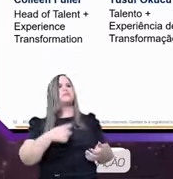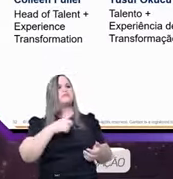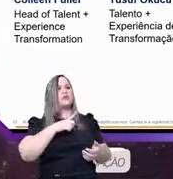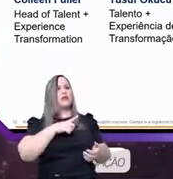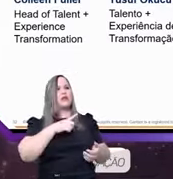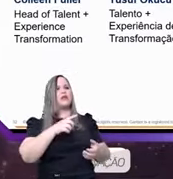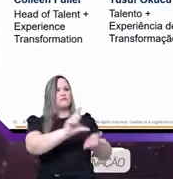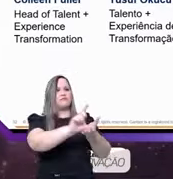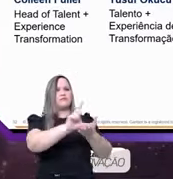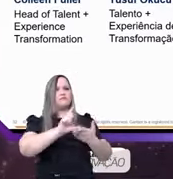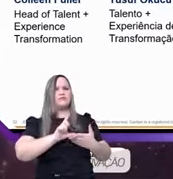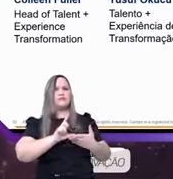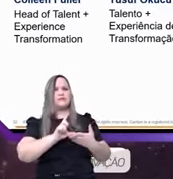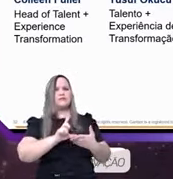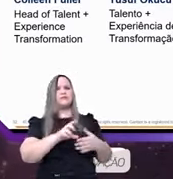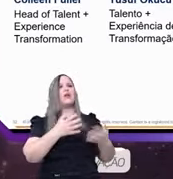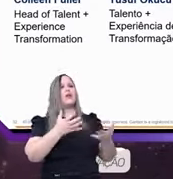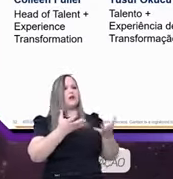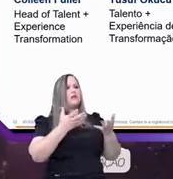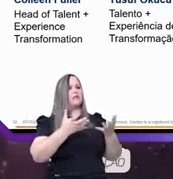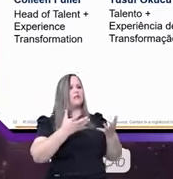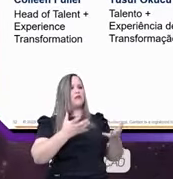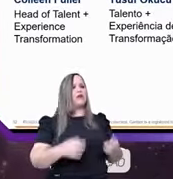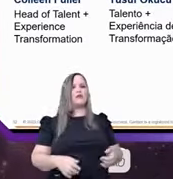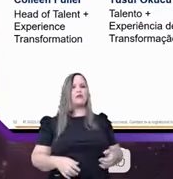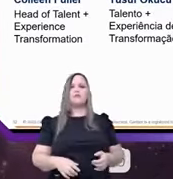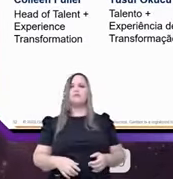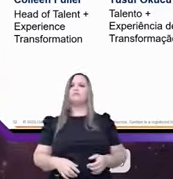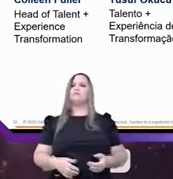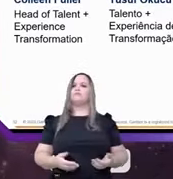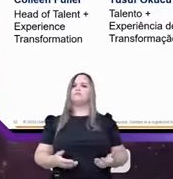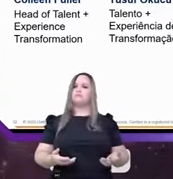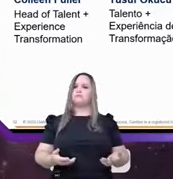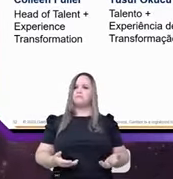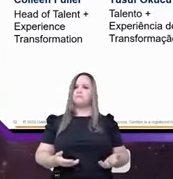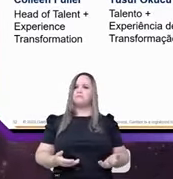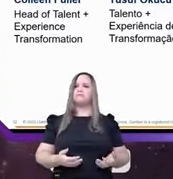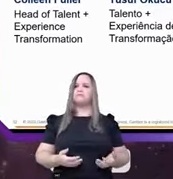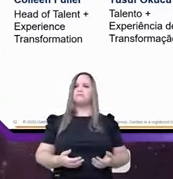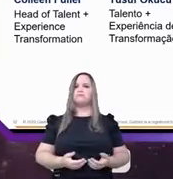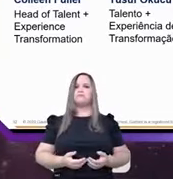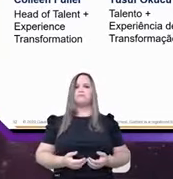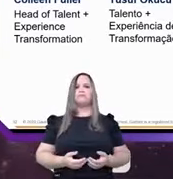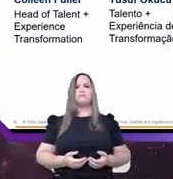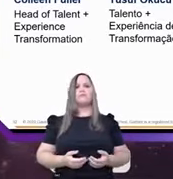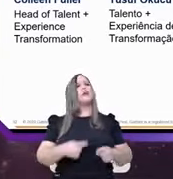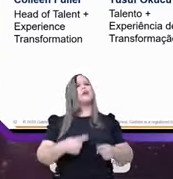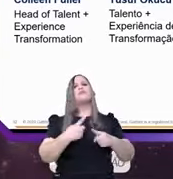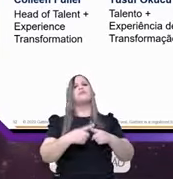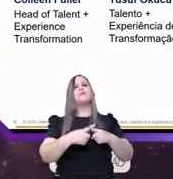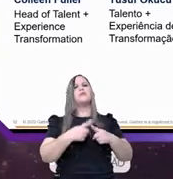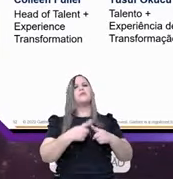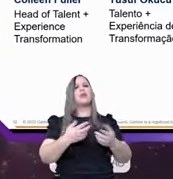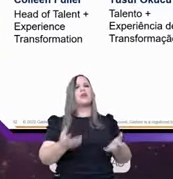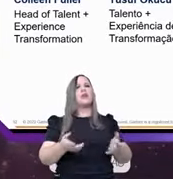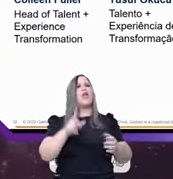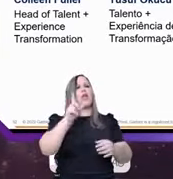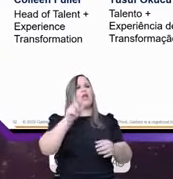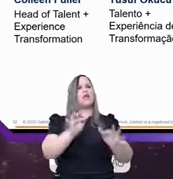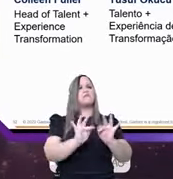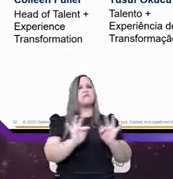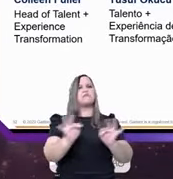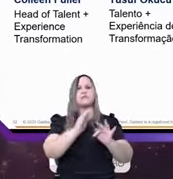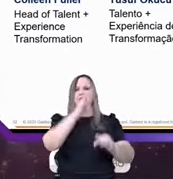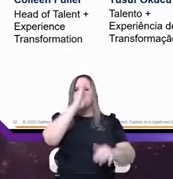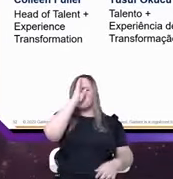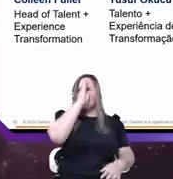entregue soluções que sejam alinhadas com a necessidade. Por que eu peguei esse caso? Porque é um caso também simples, direto e